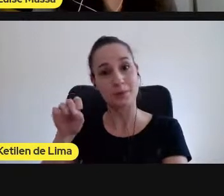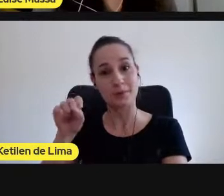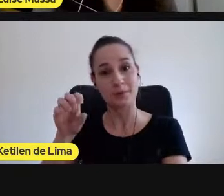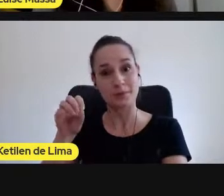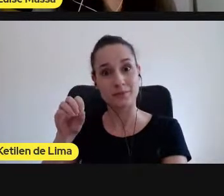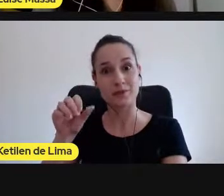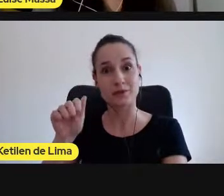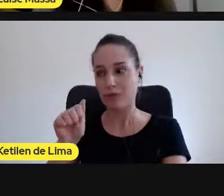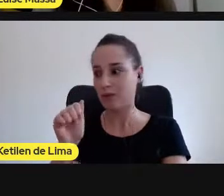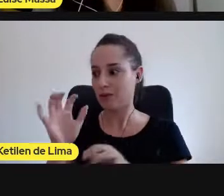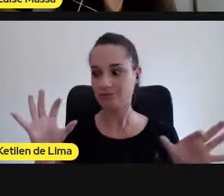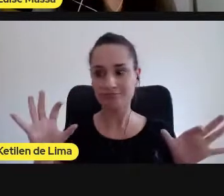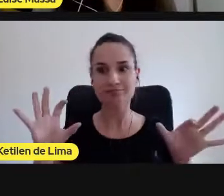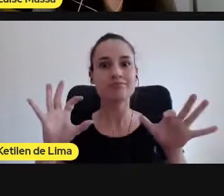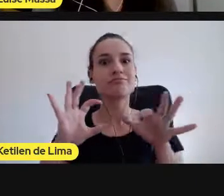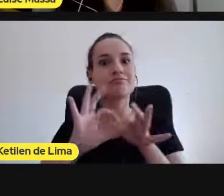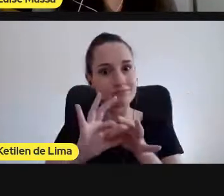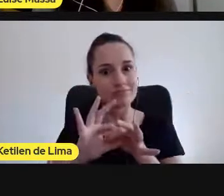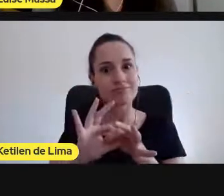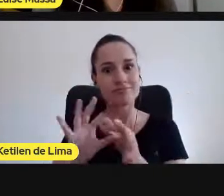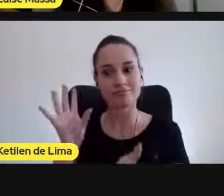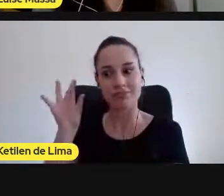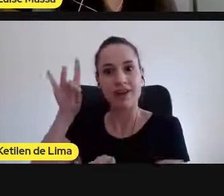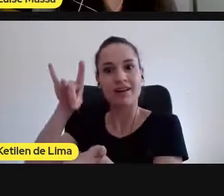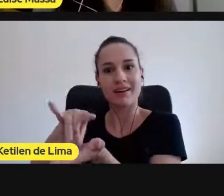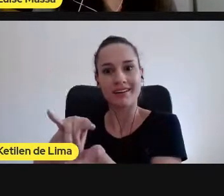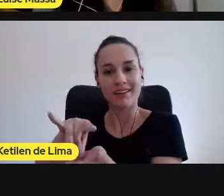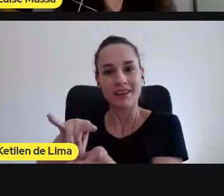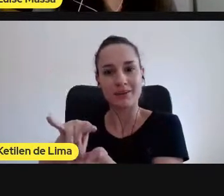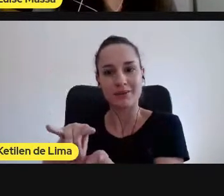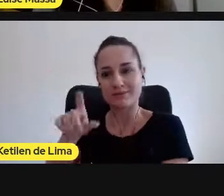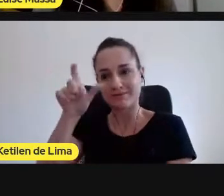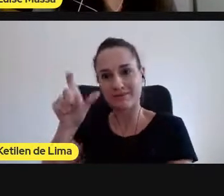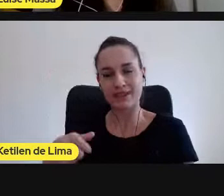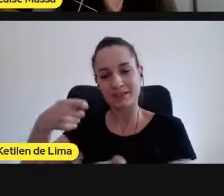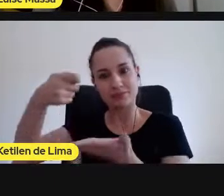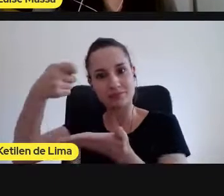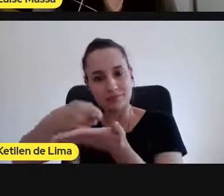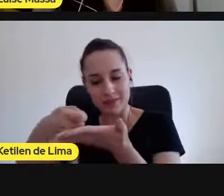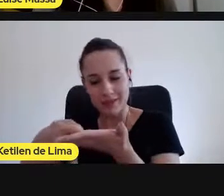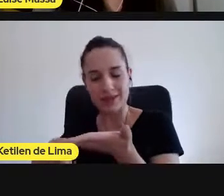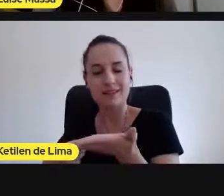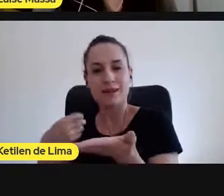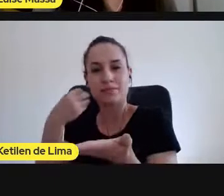essa experiência da escrita, né? A escrita